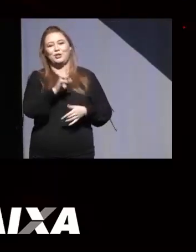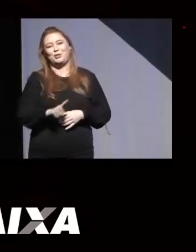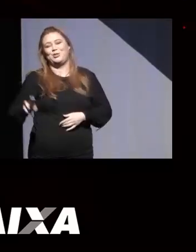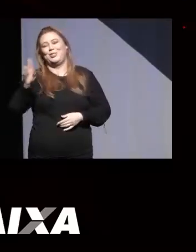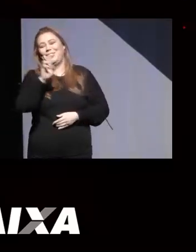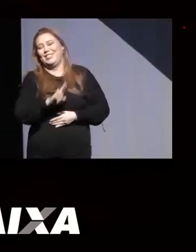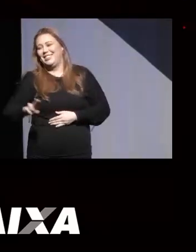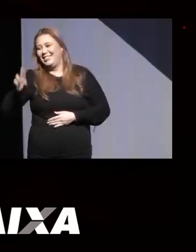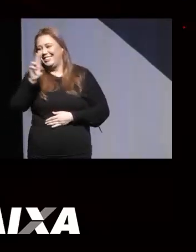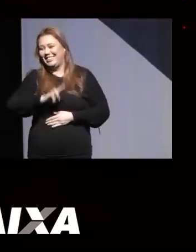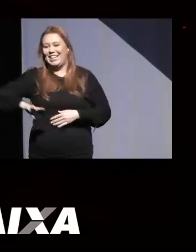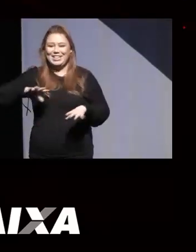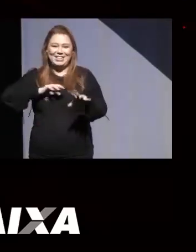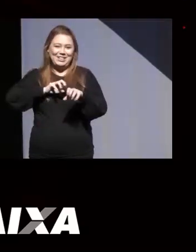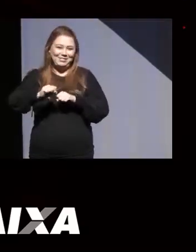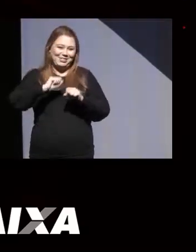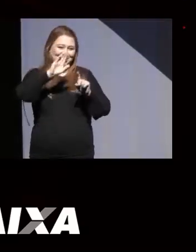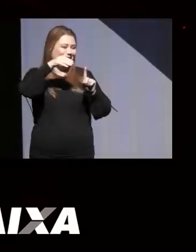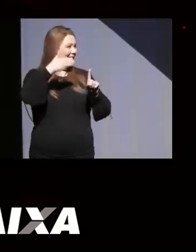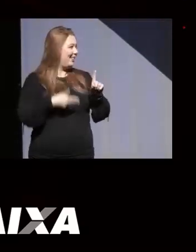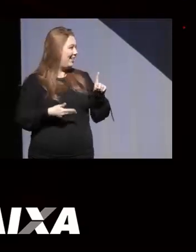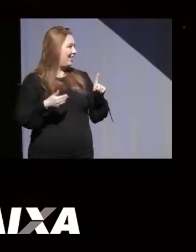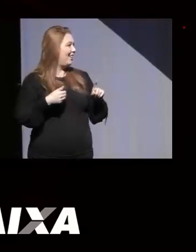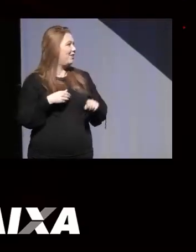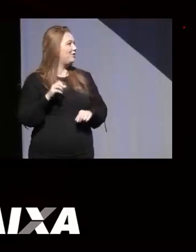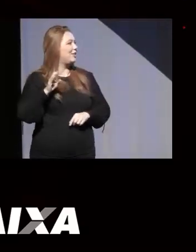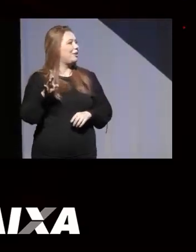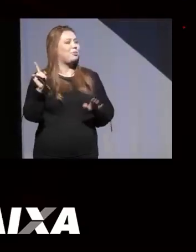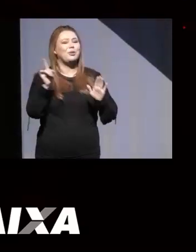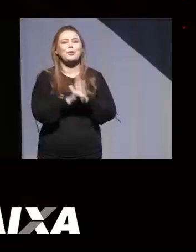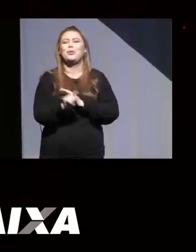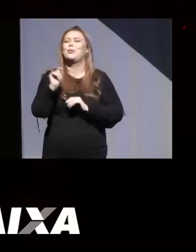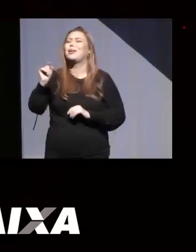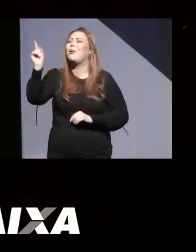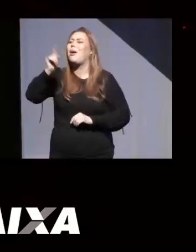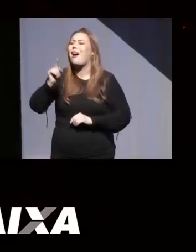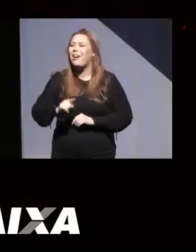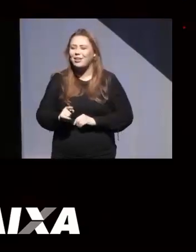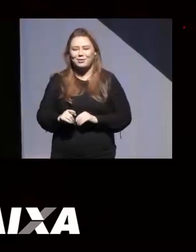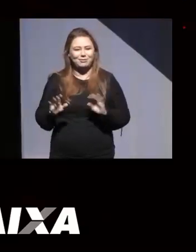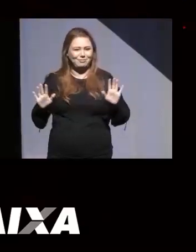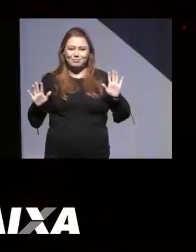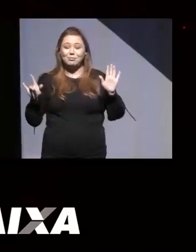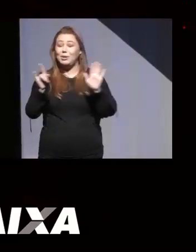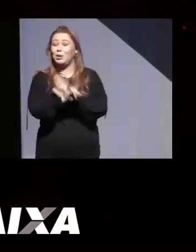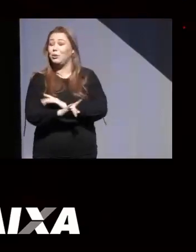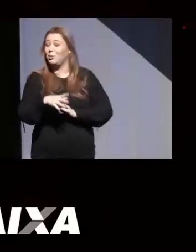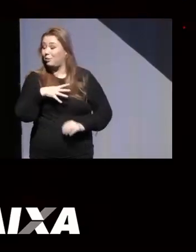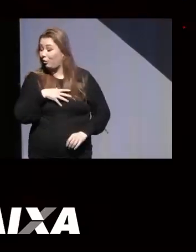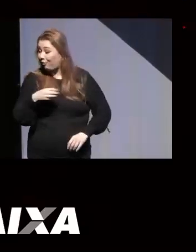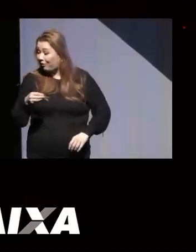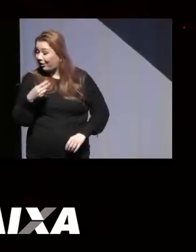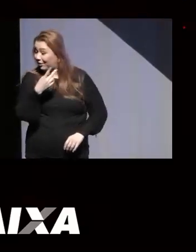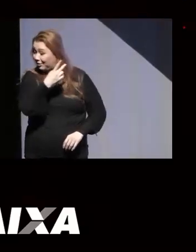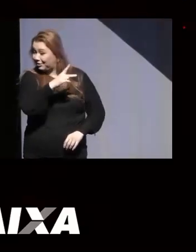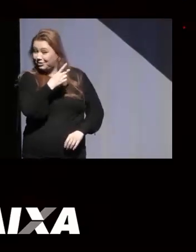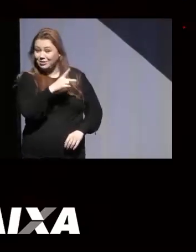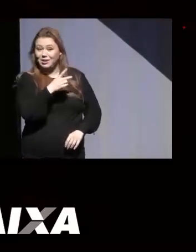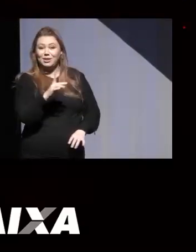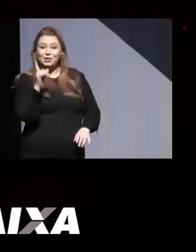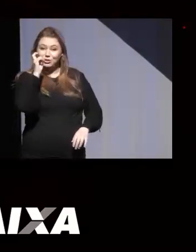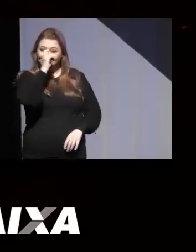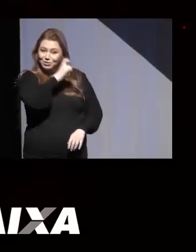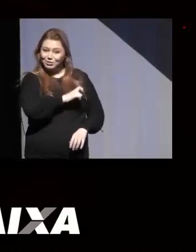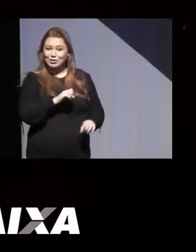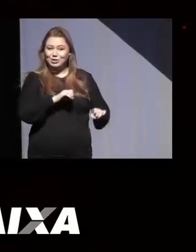né, uma homenagem. Aí eu saí, os pais falavam, o que é aquele raio? Eu falei, ah, não, pergunta para os filhos de vocês, é muito difícil